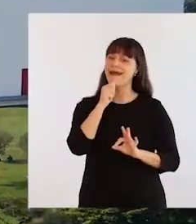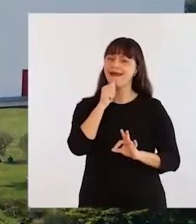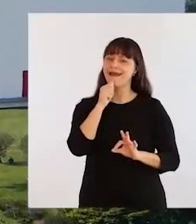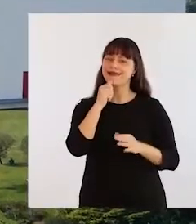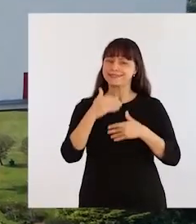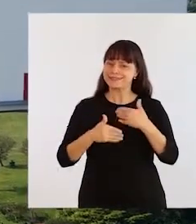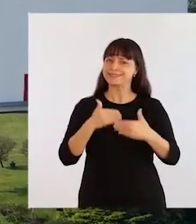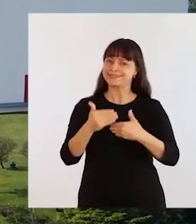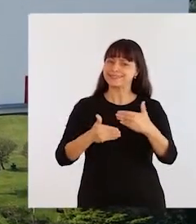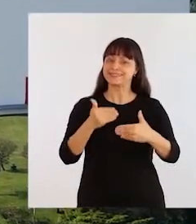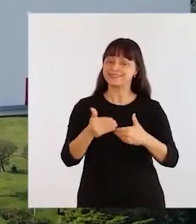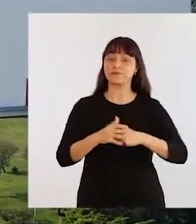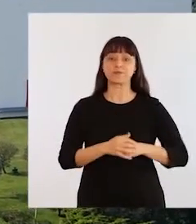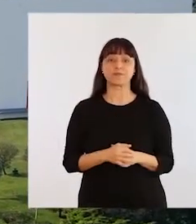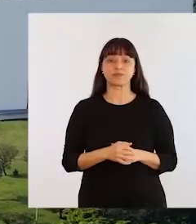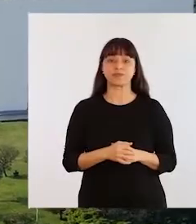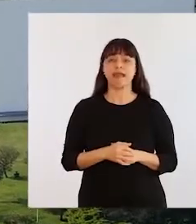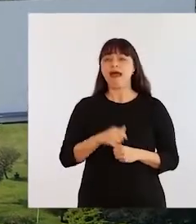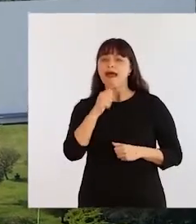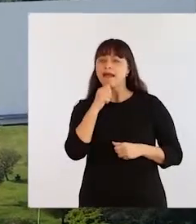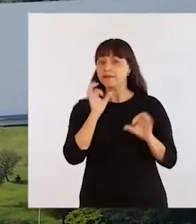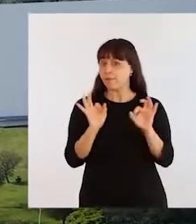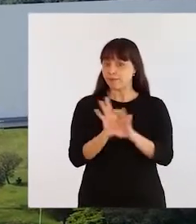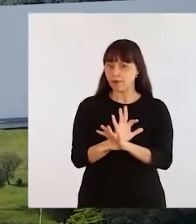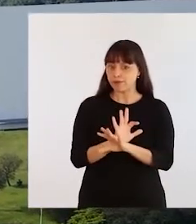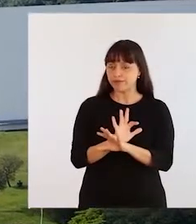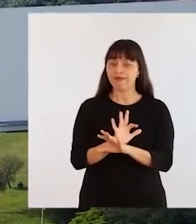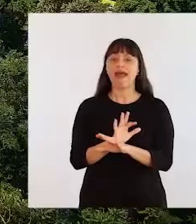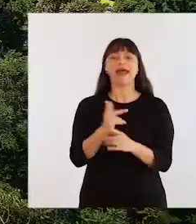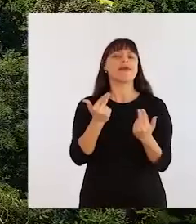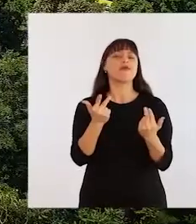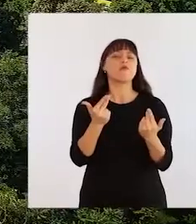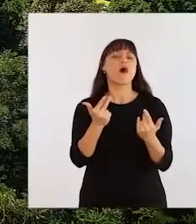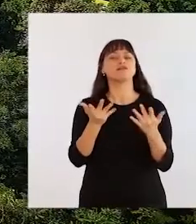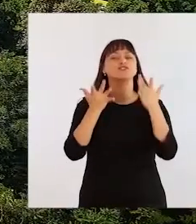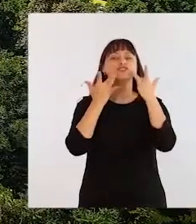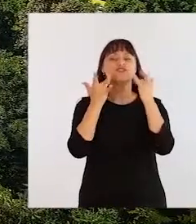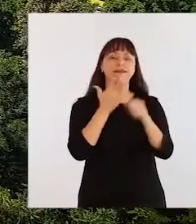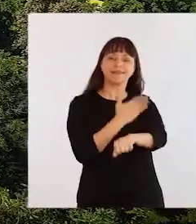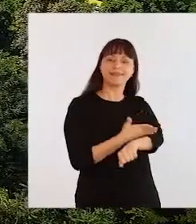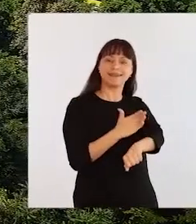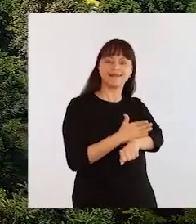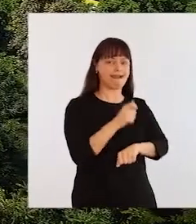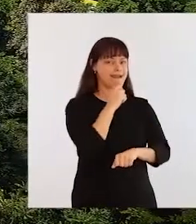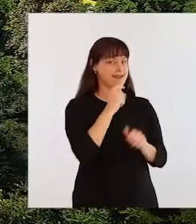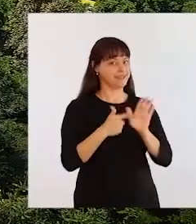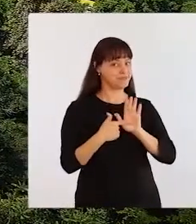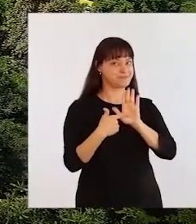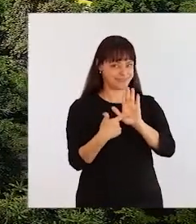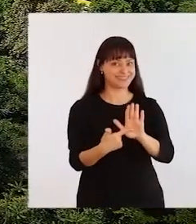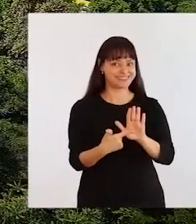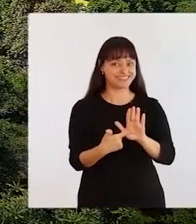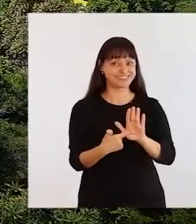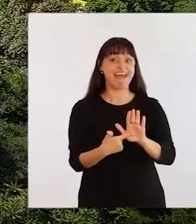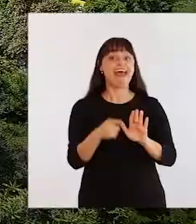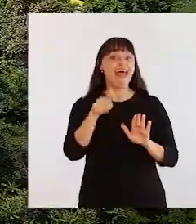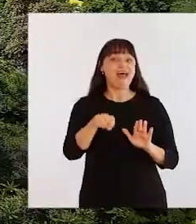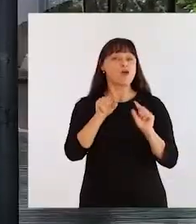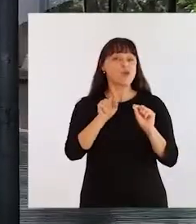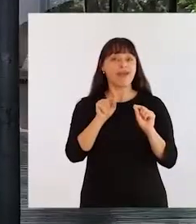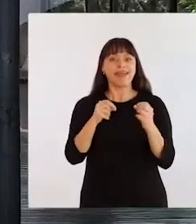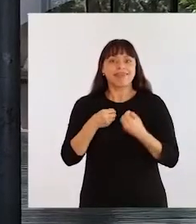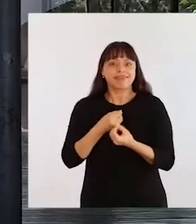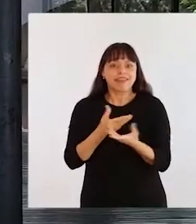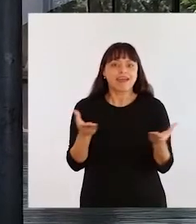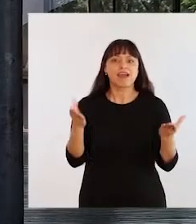e projetos para a mostra estavam tomando forma. Essa condição indefinida, como nos primeiros ensaios de uma peça que não chegou ainda em sua